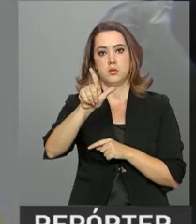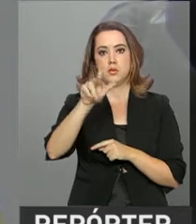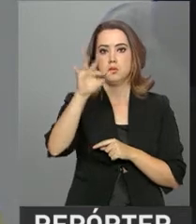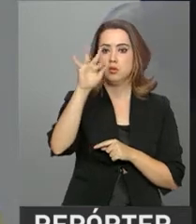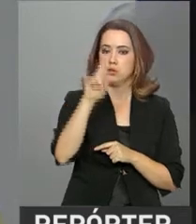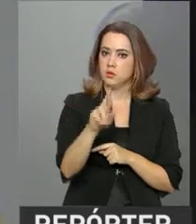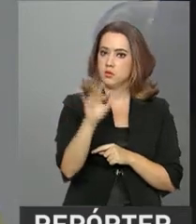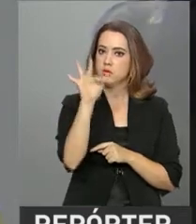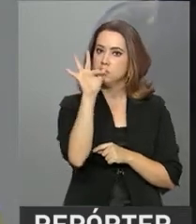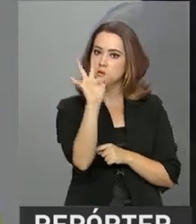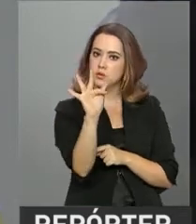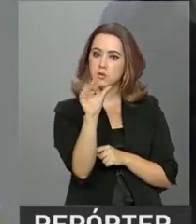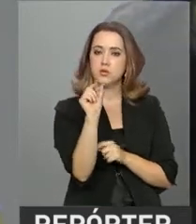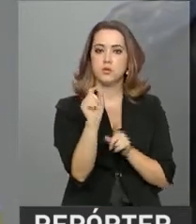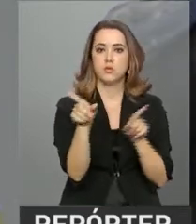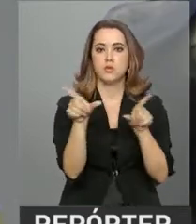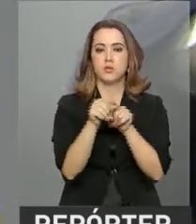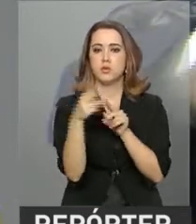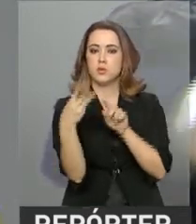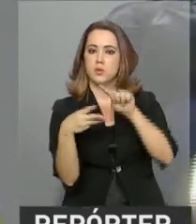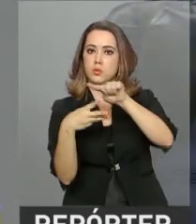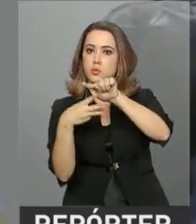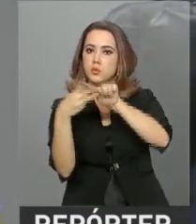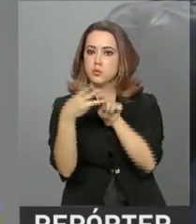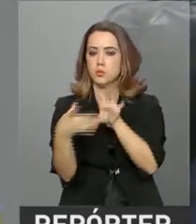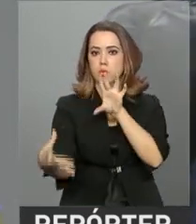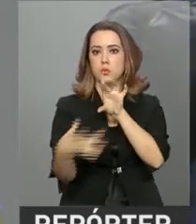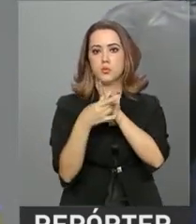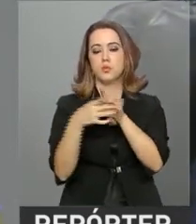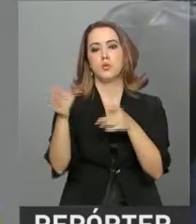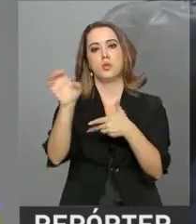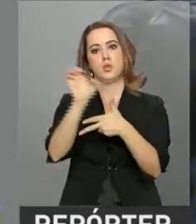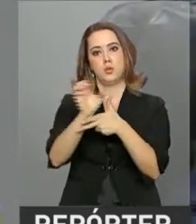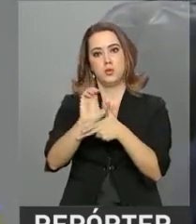envolvendo os três entes da República Brasileira.